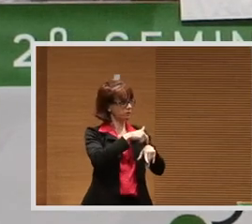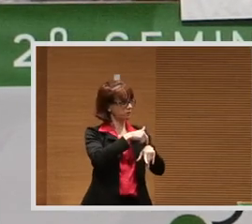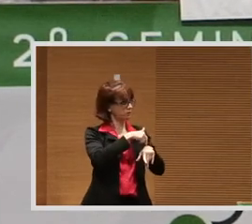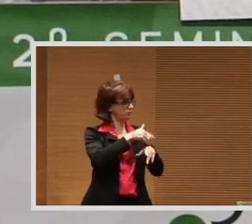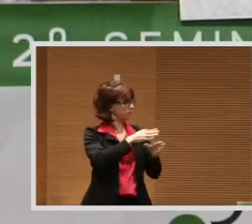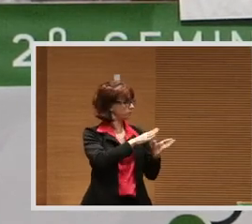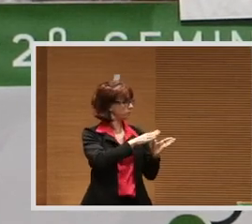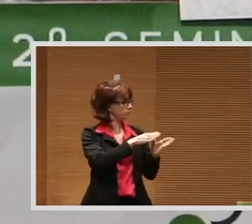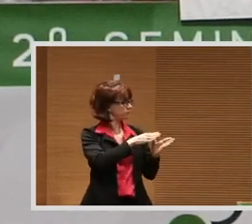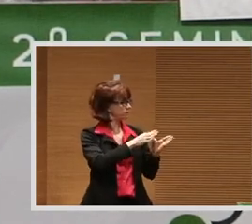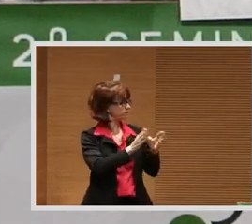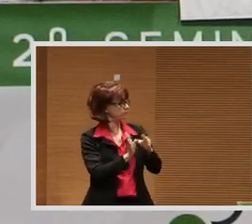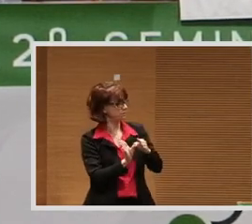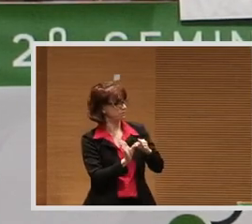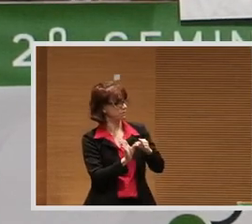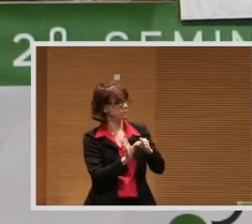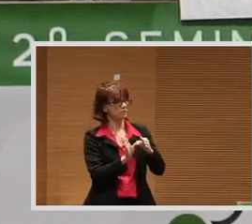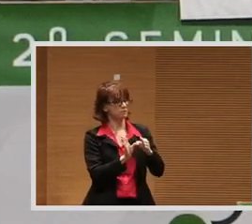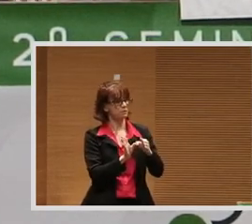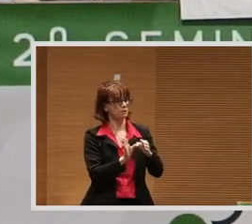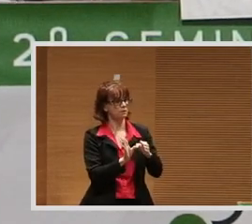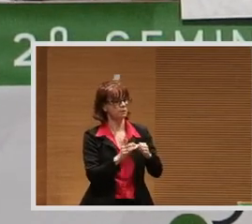Eu acho que. Acho que eu...